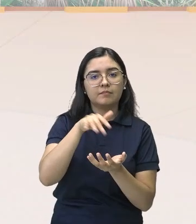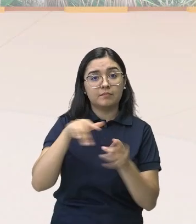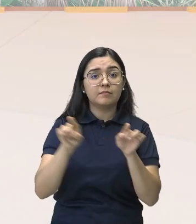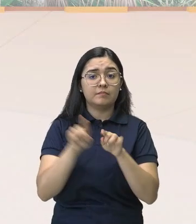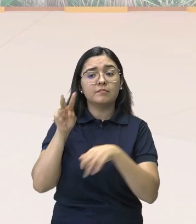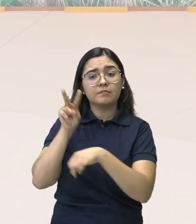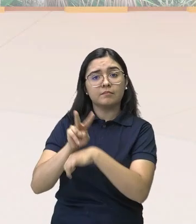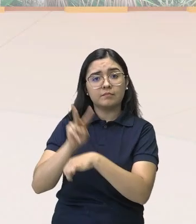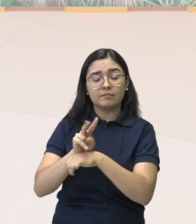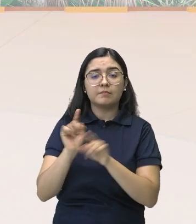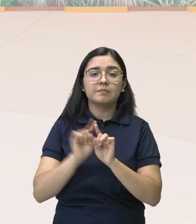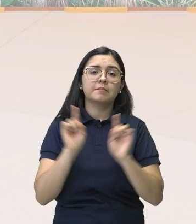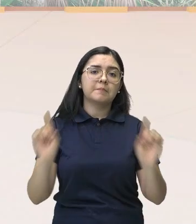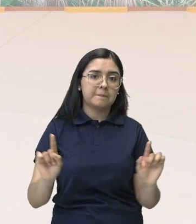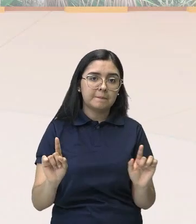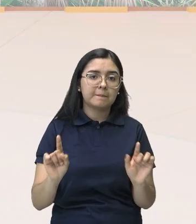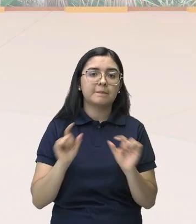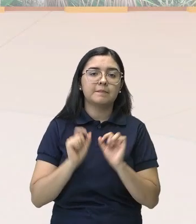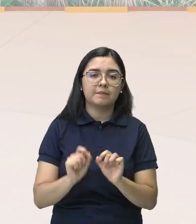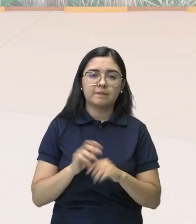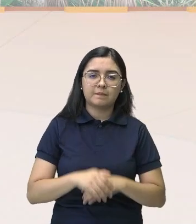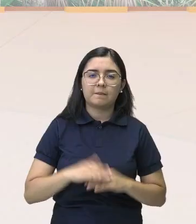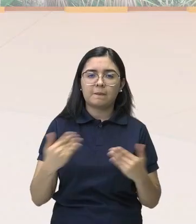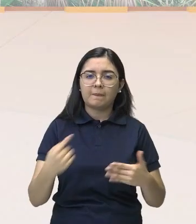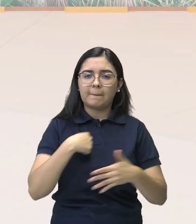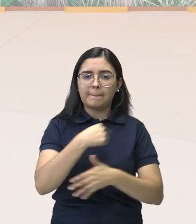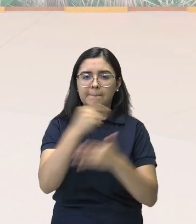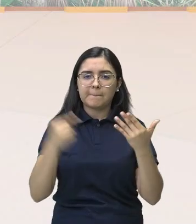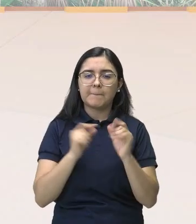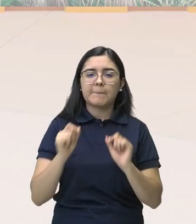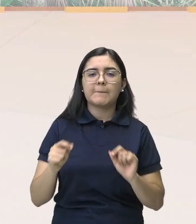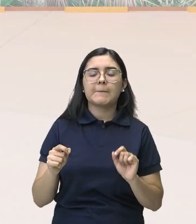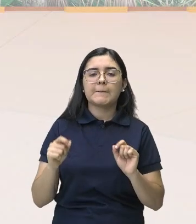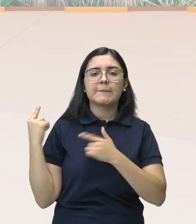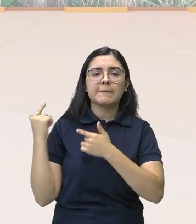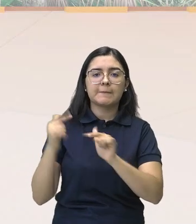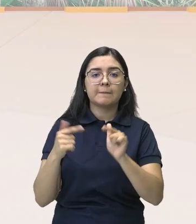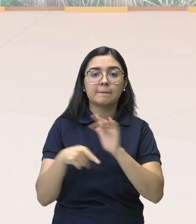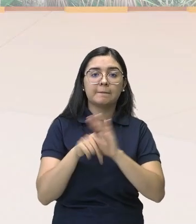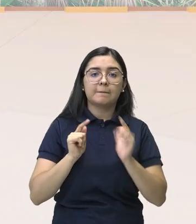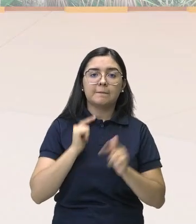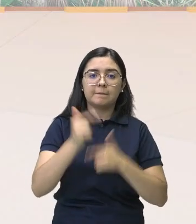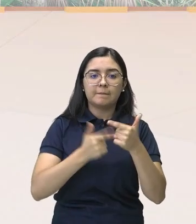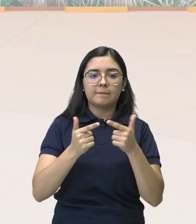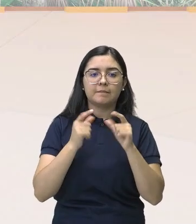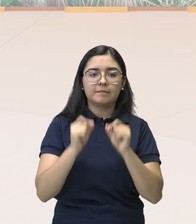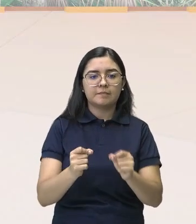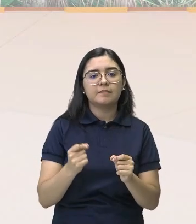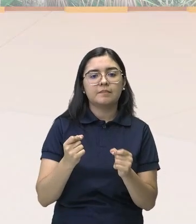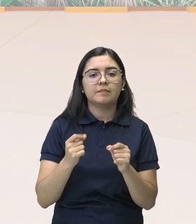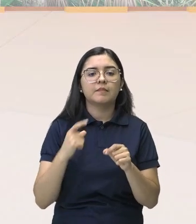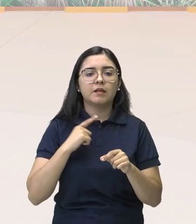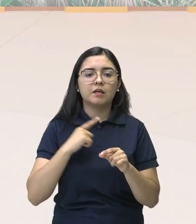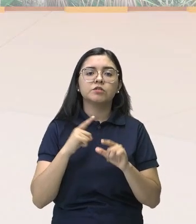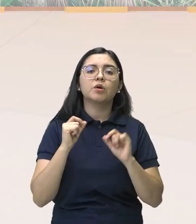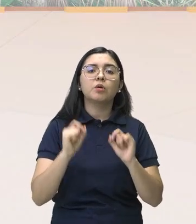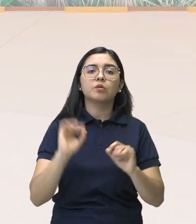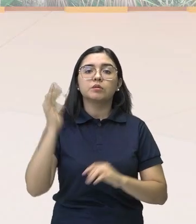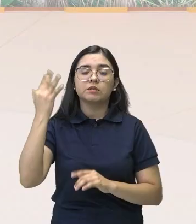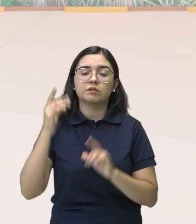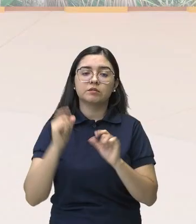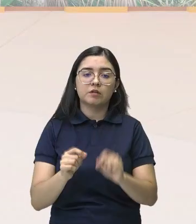preservados. Mas, no entanto, essas formas tradicionais de trabalho estão sendo